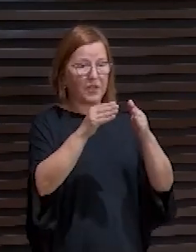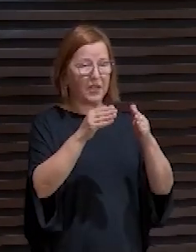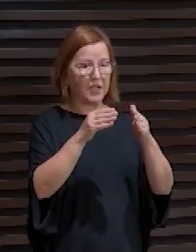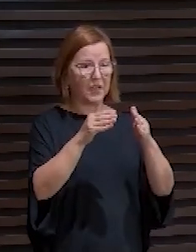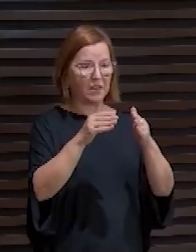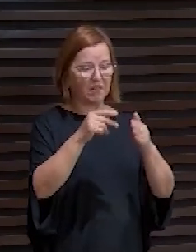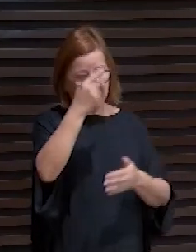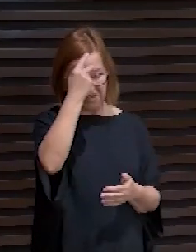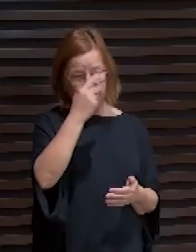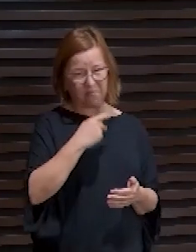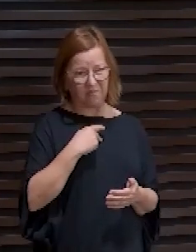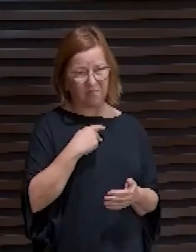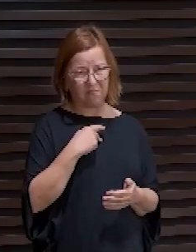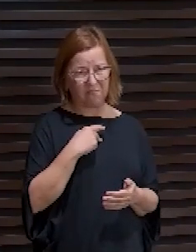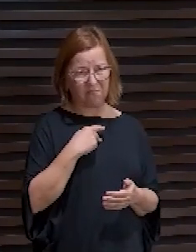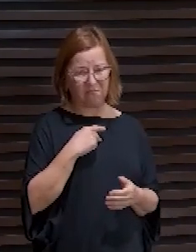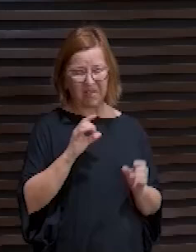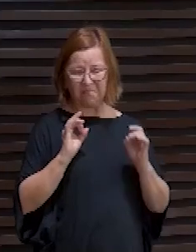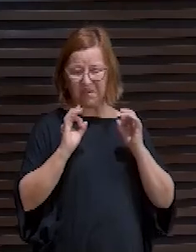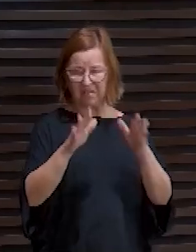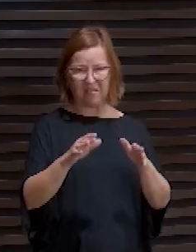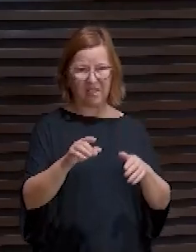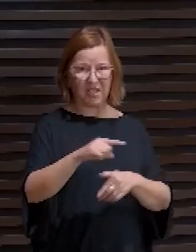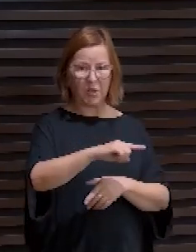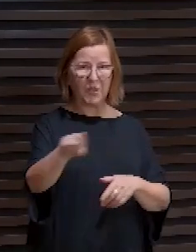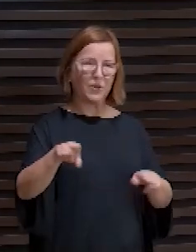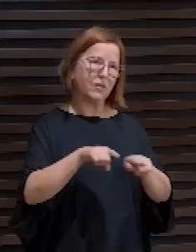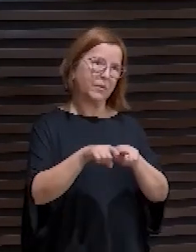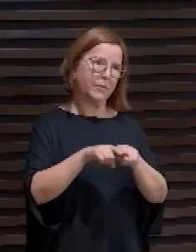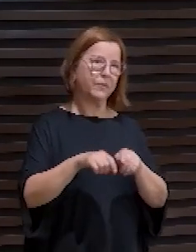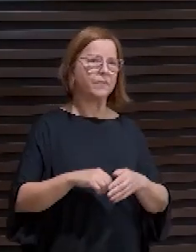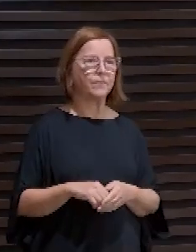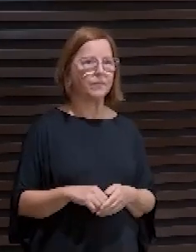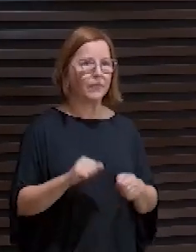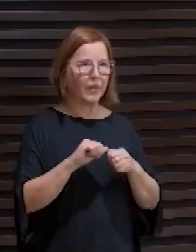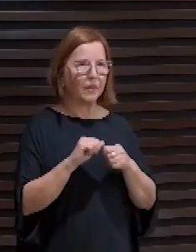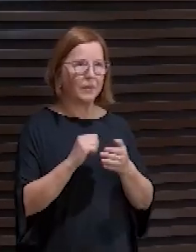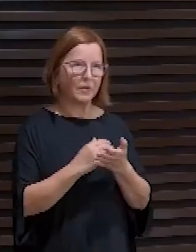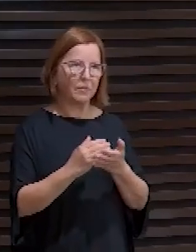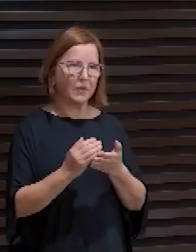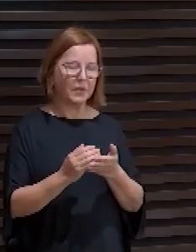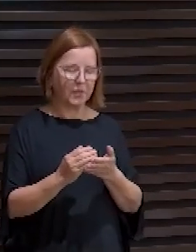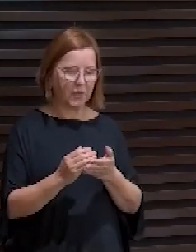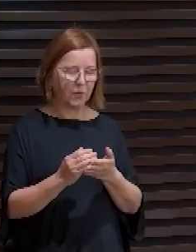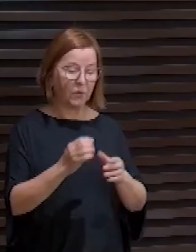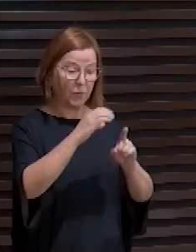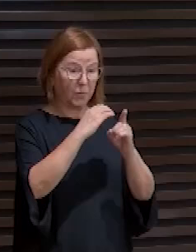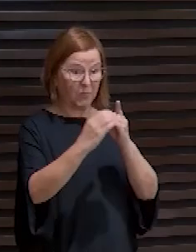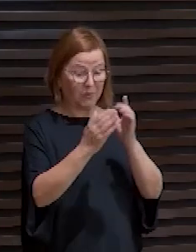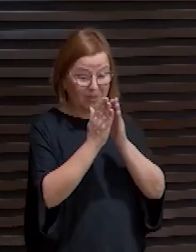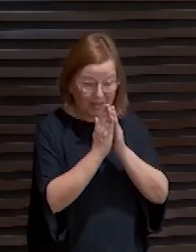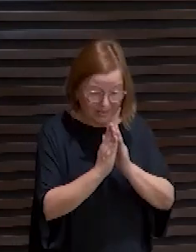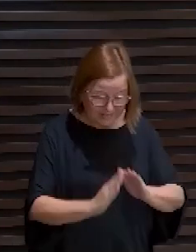mesmos, abandonando os demais irmãos. A participação na reunião de adoração do povo de Deus é